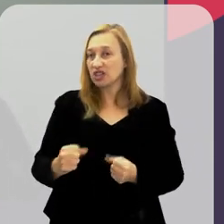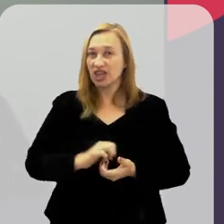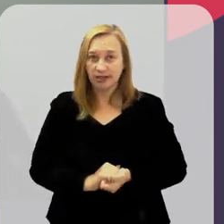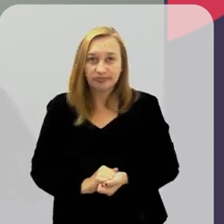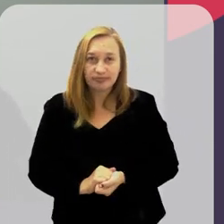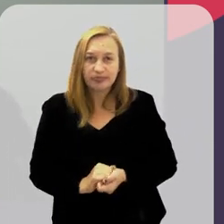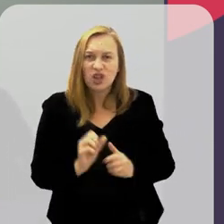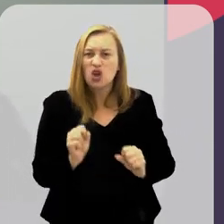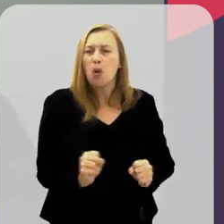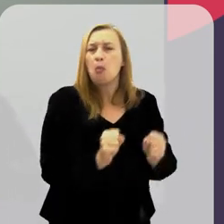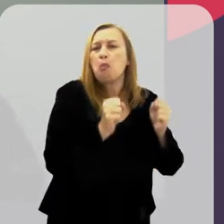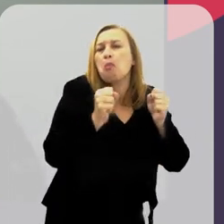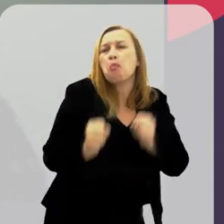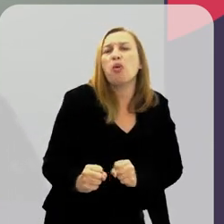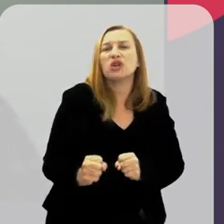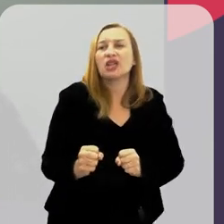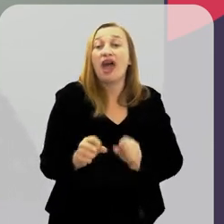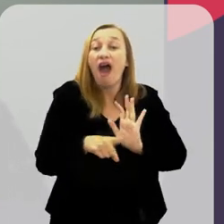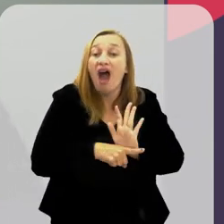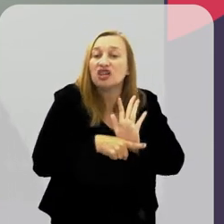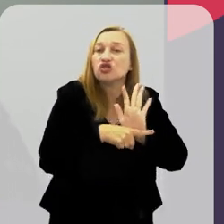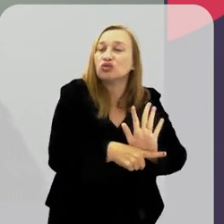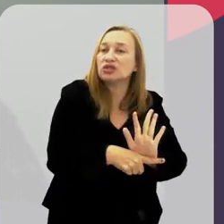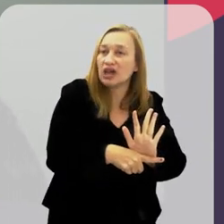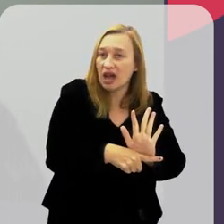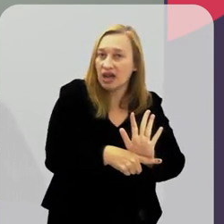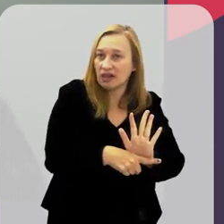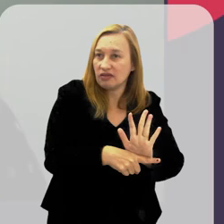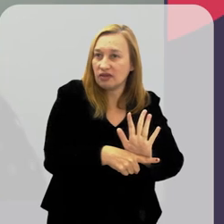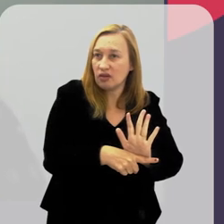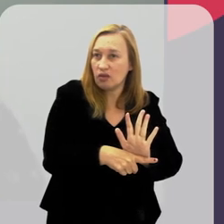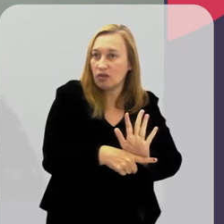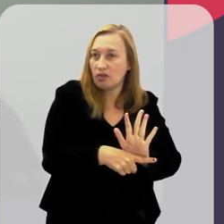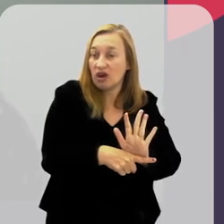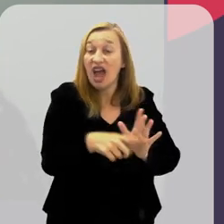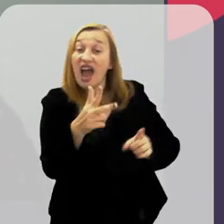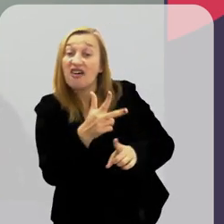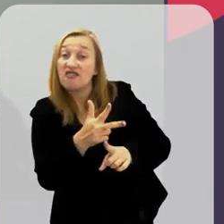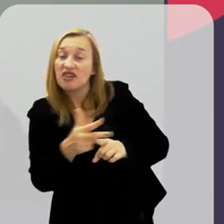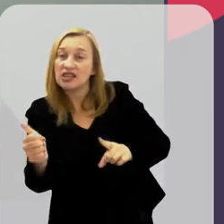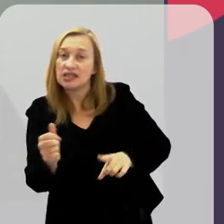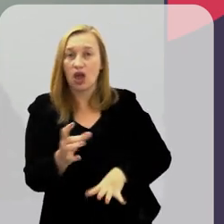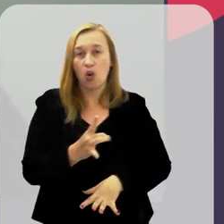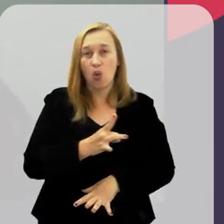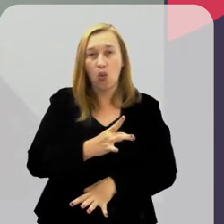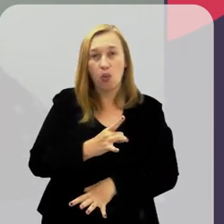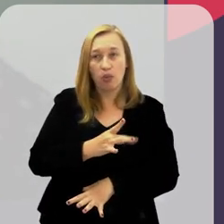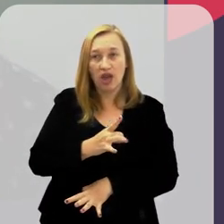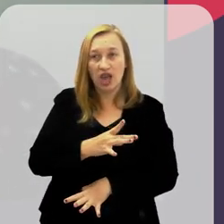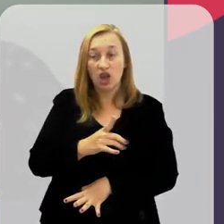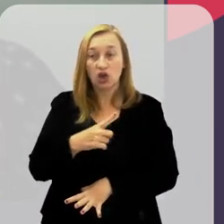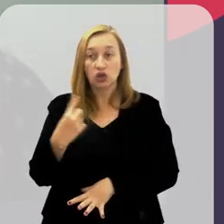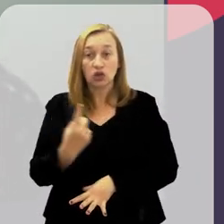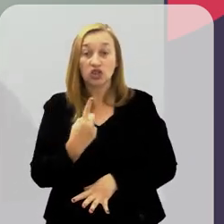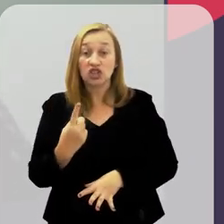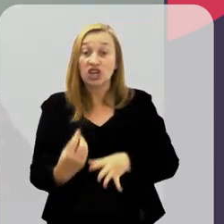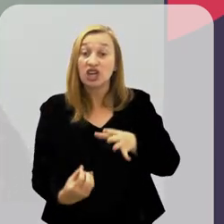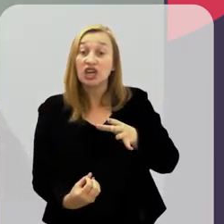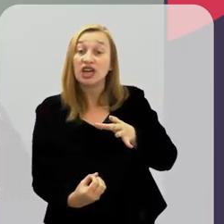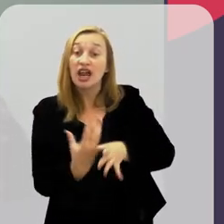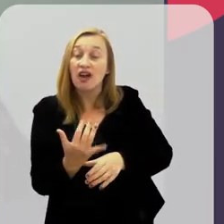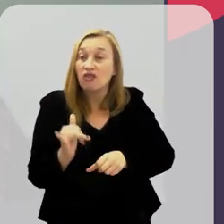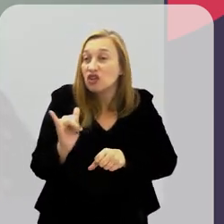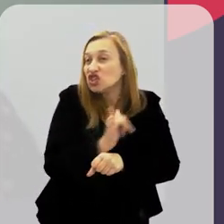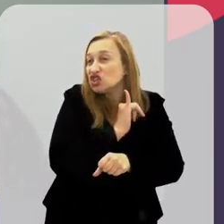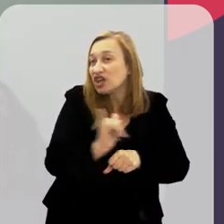poderes, e esses poderes ajudavam a lidar com situações difíceis. Então, nós criávamos uma